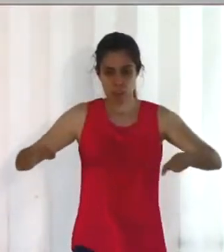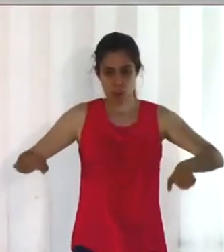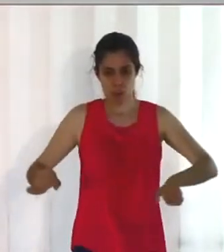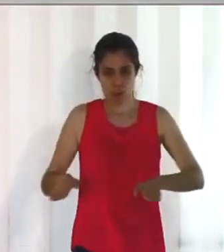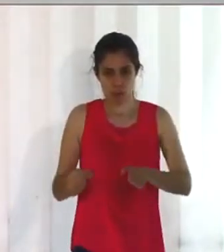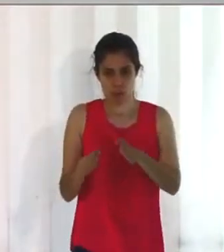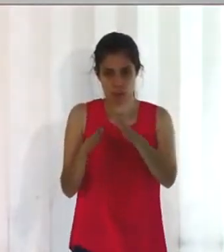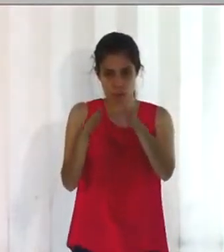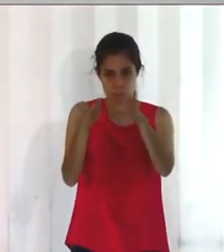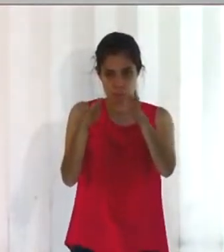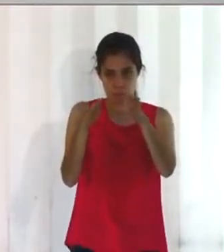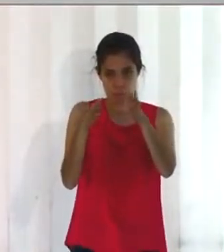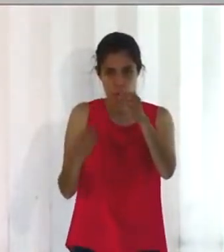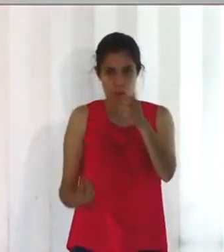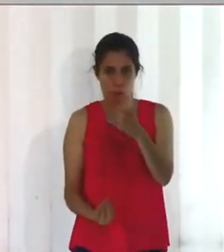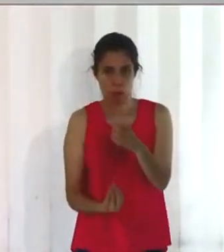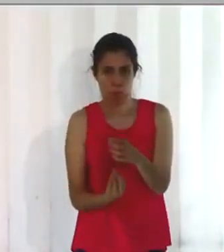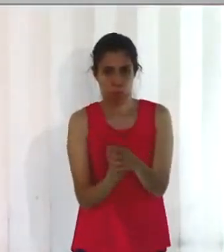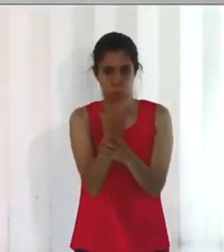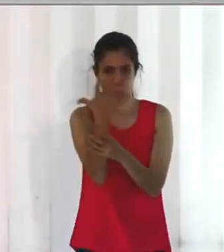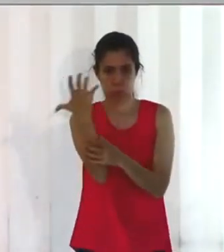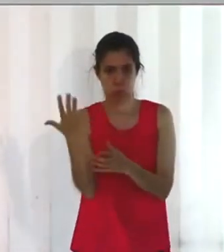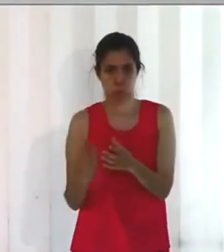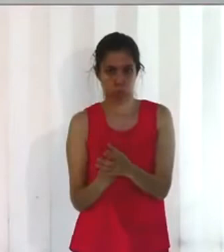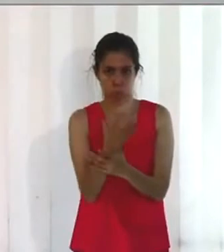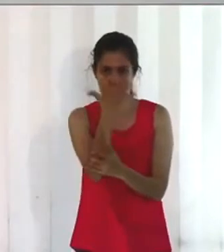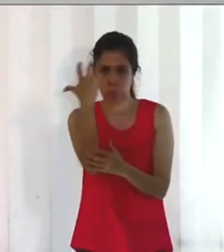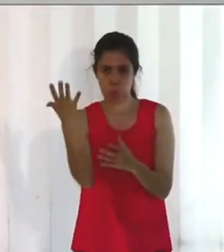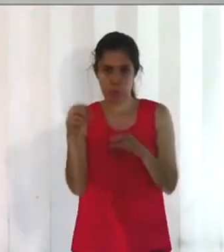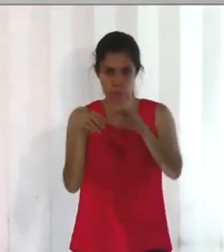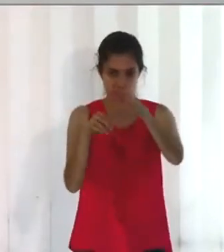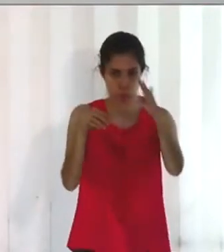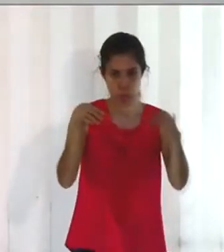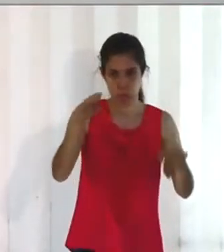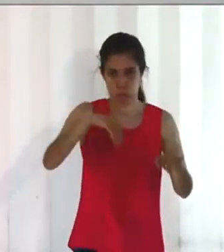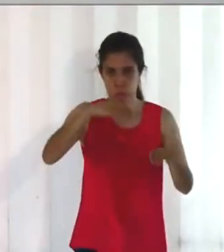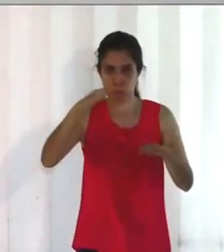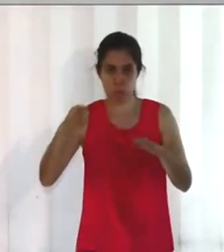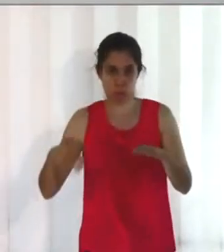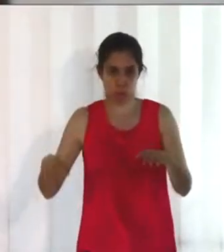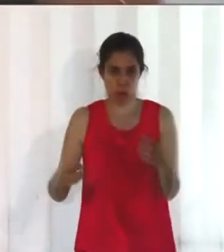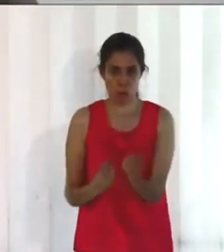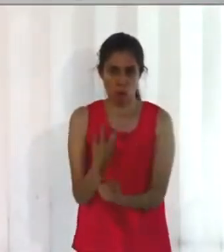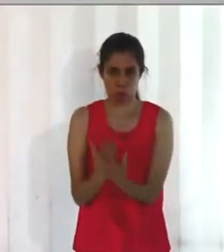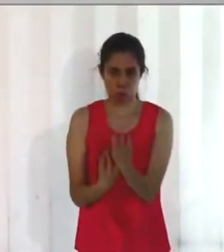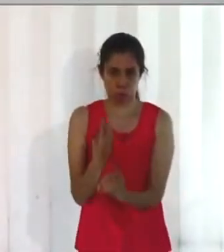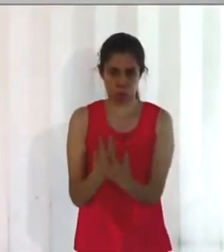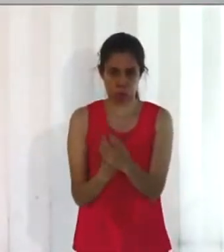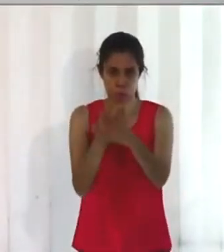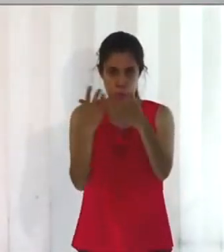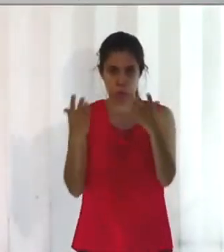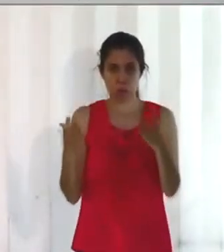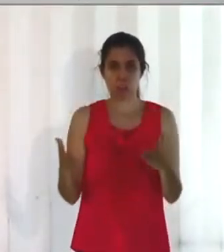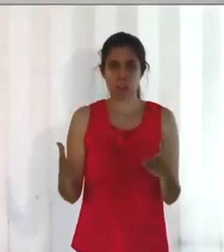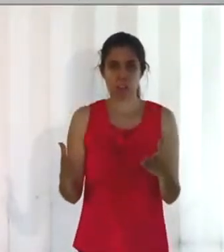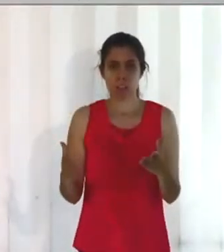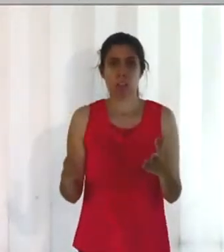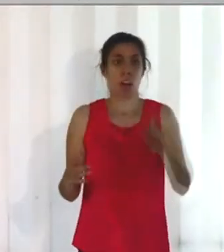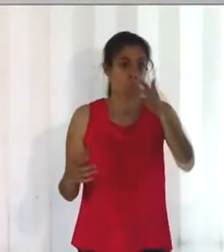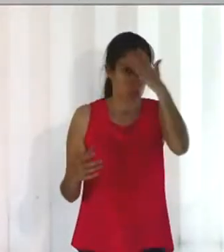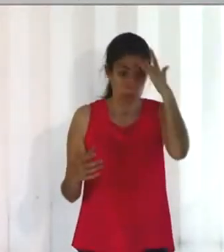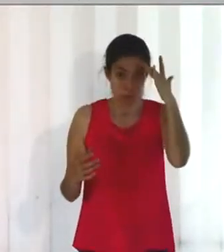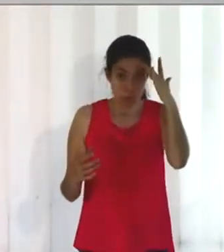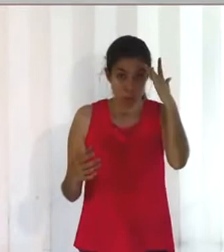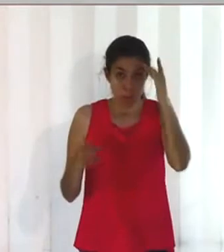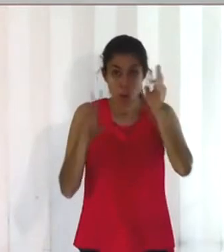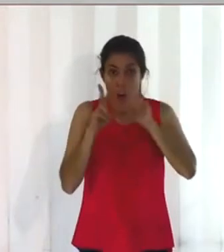de pedra, eles dizem, Senhor, ajuda-nos nisso, livra-nos. Uma seca muito grande. Nós aqui em São Paulo, há não muito